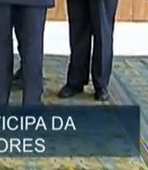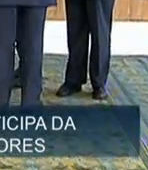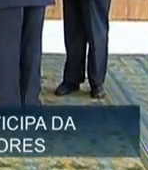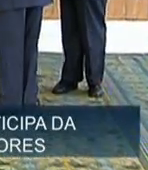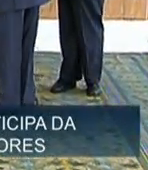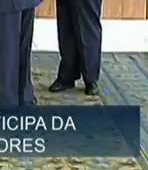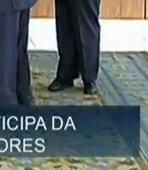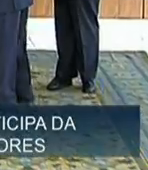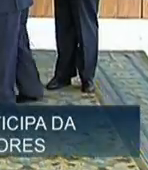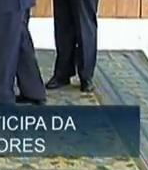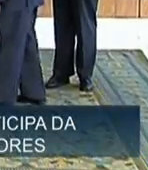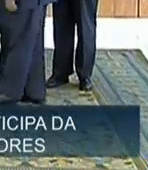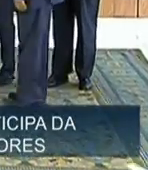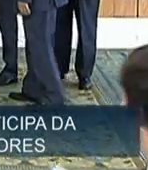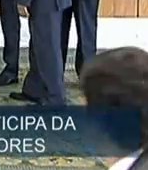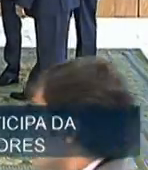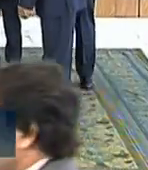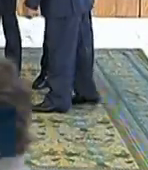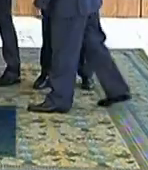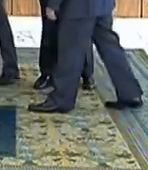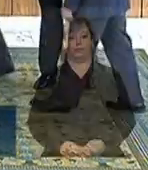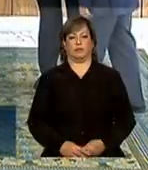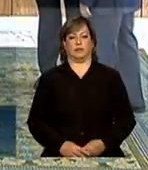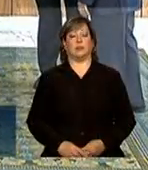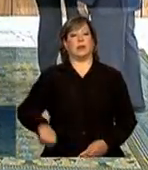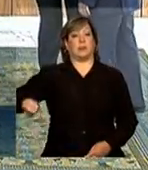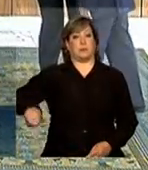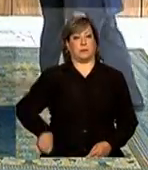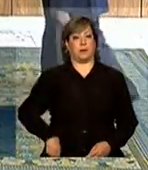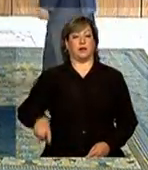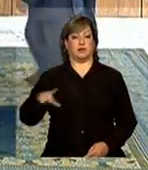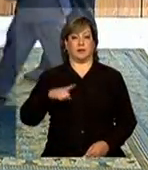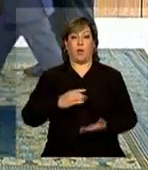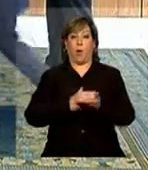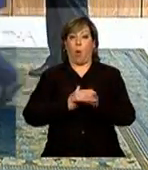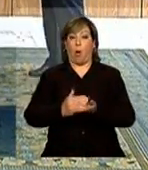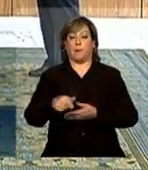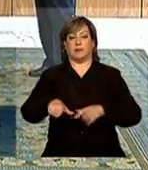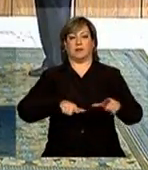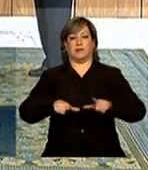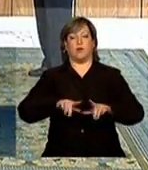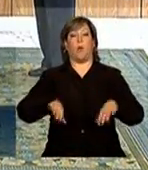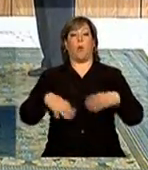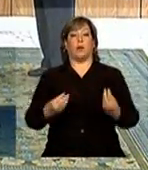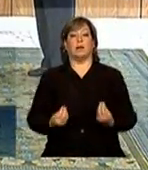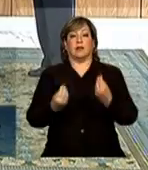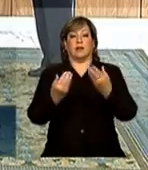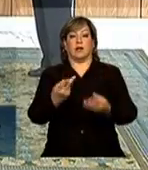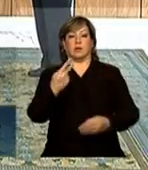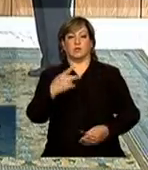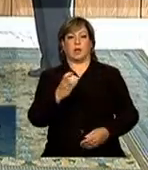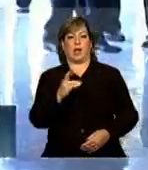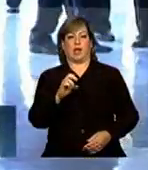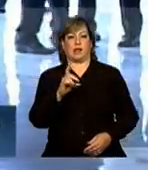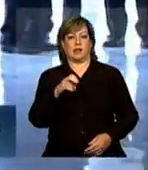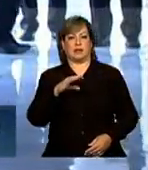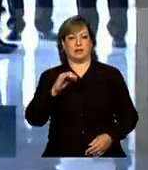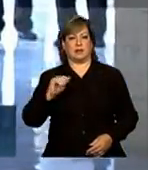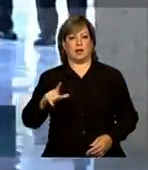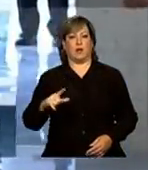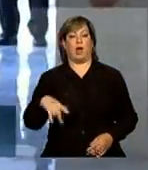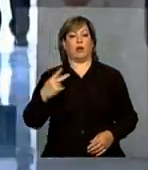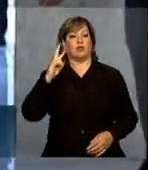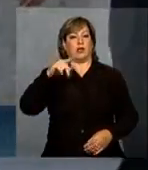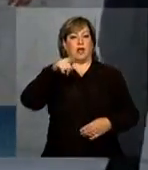O embaixador dá início às suas atividades, então, quando entrega as suas credenciais ao chefe de Estado do país que o